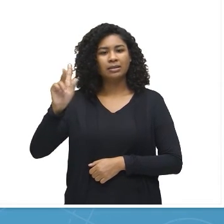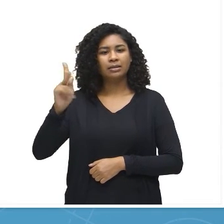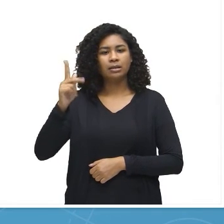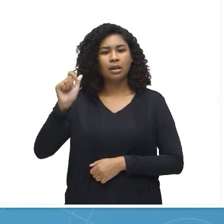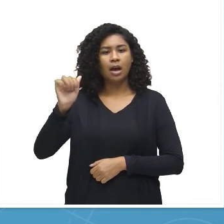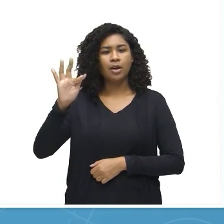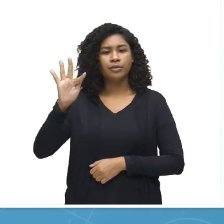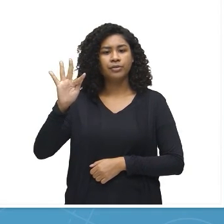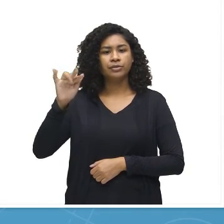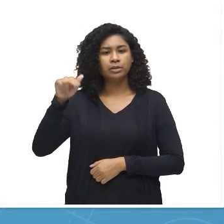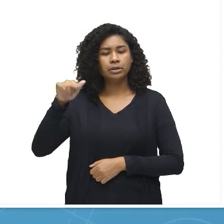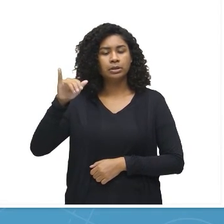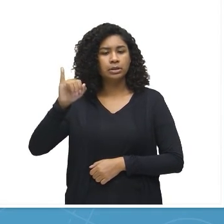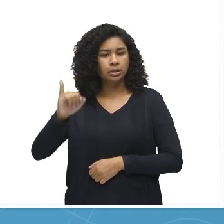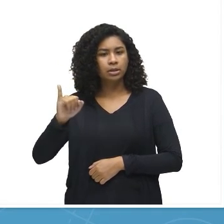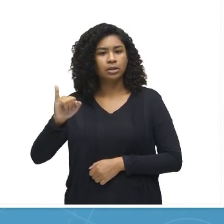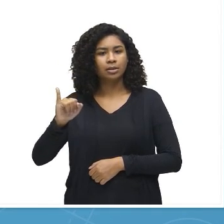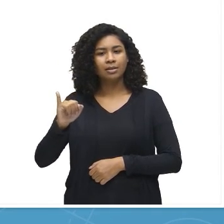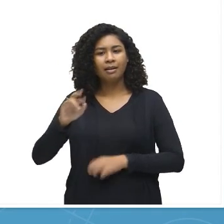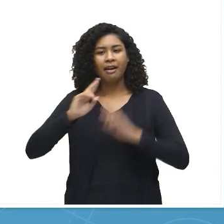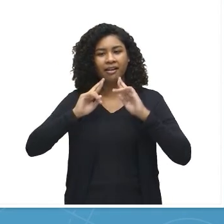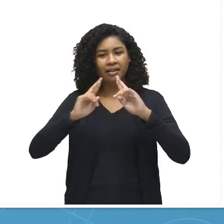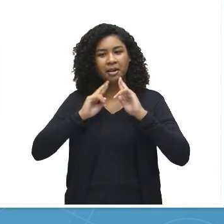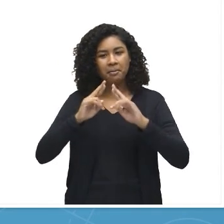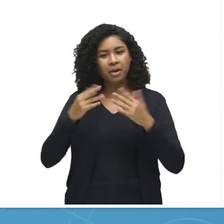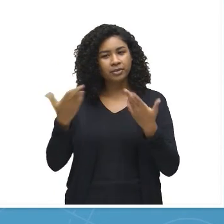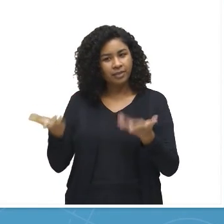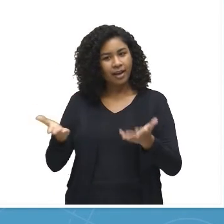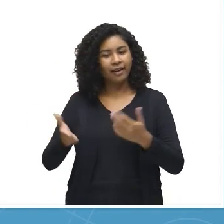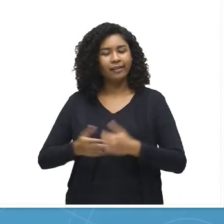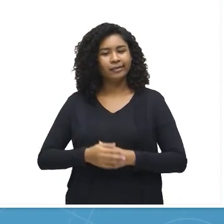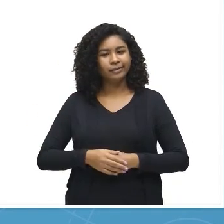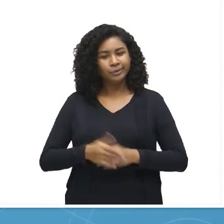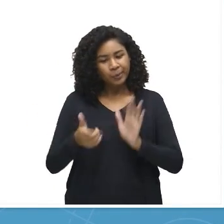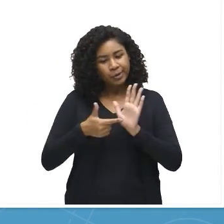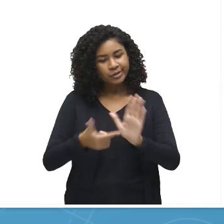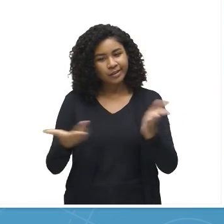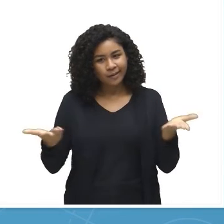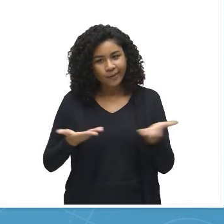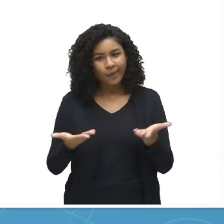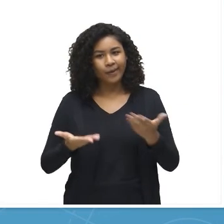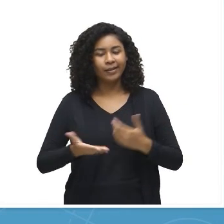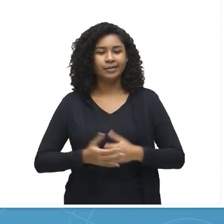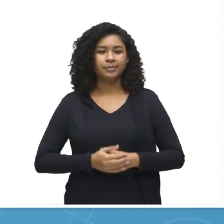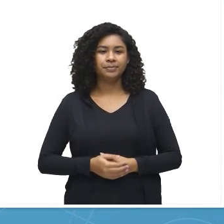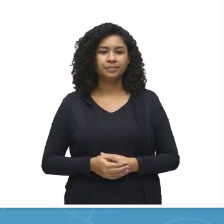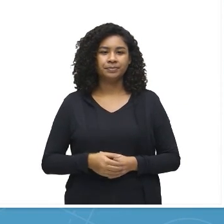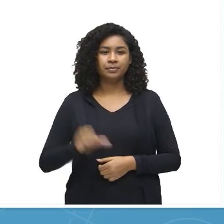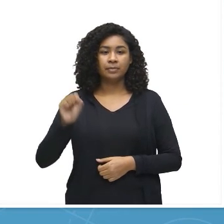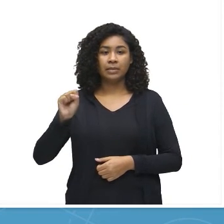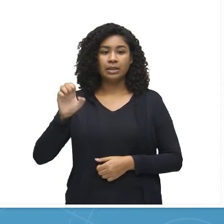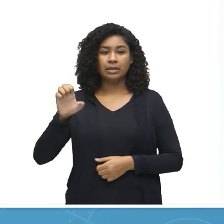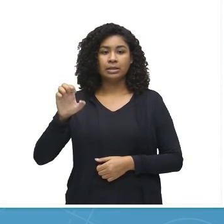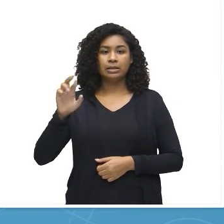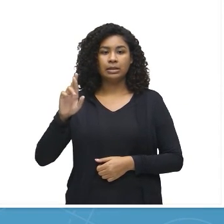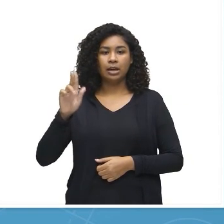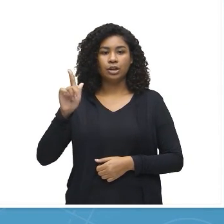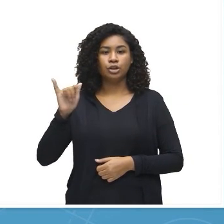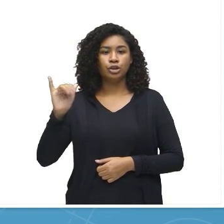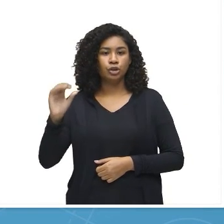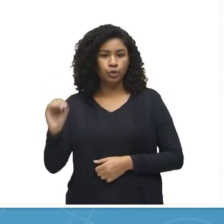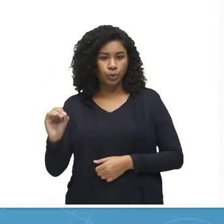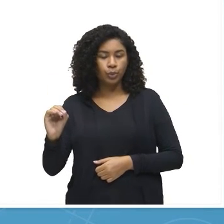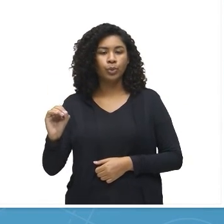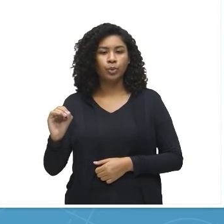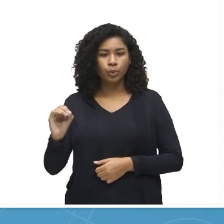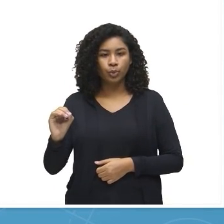Daphne, agora. Disse até que teu nome vem da mitologia grega. Sérgio, opa! Sérgio respondeu aí na